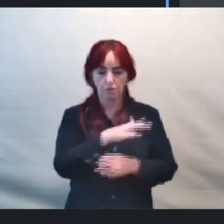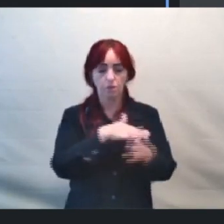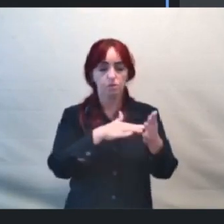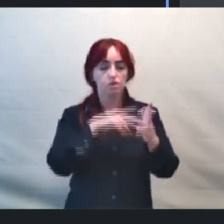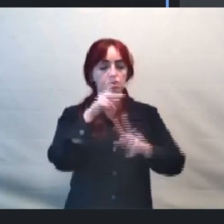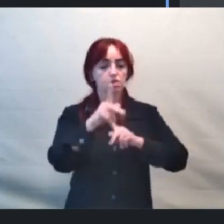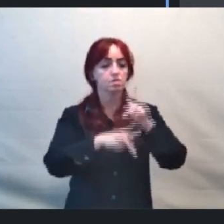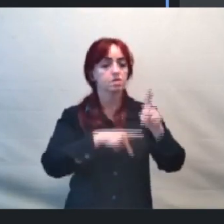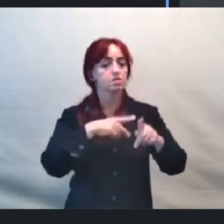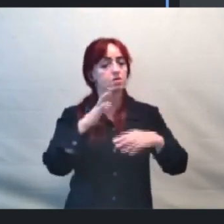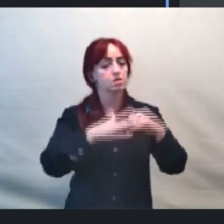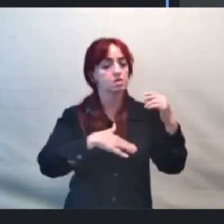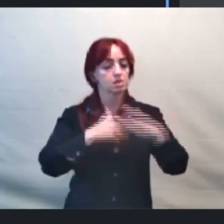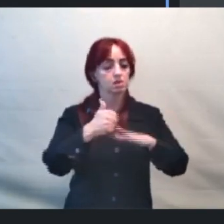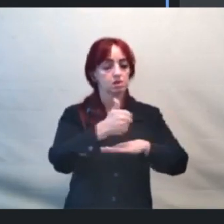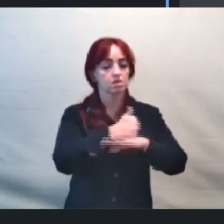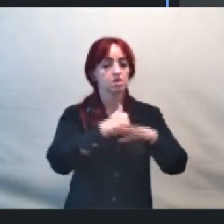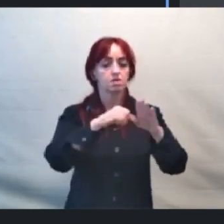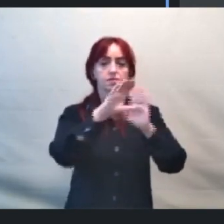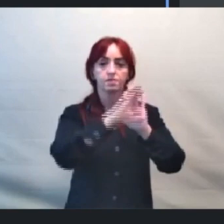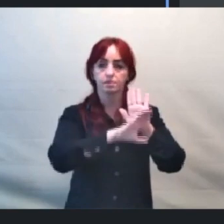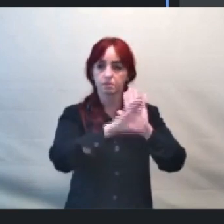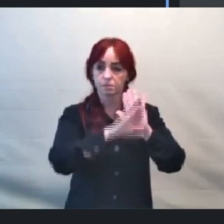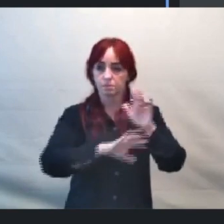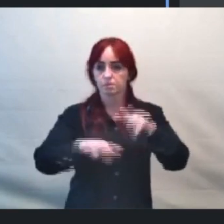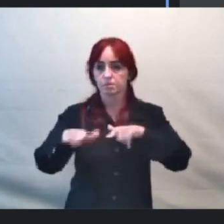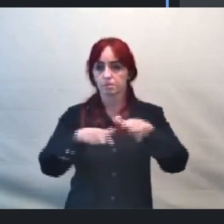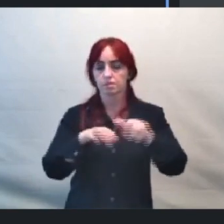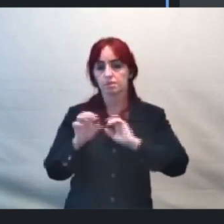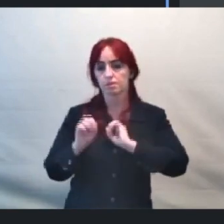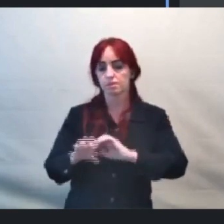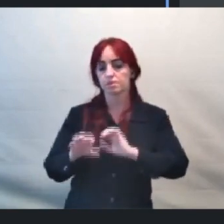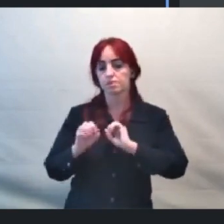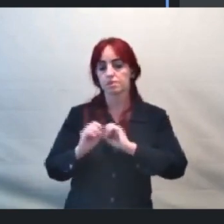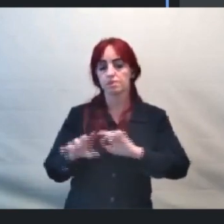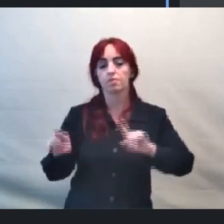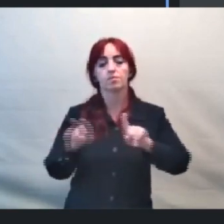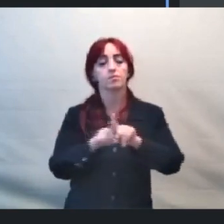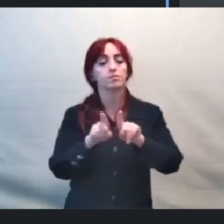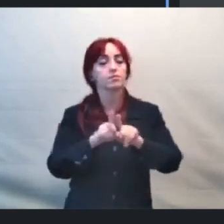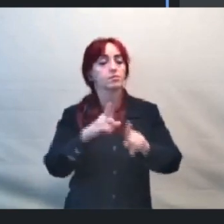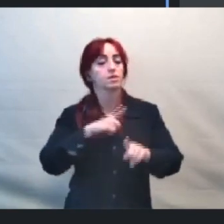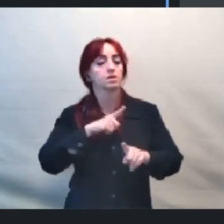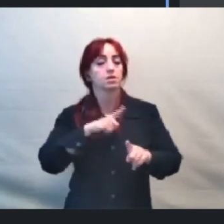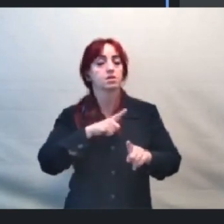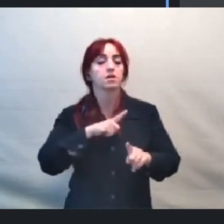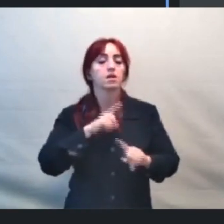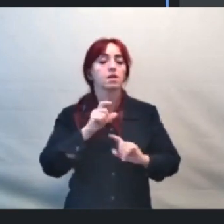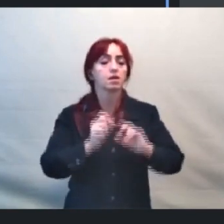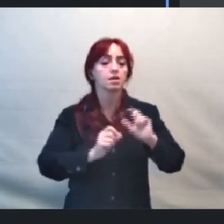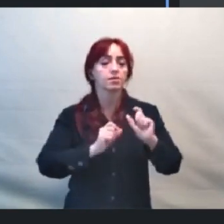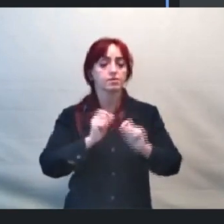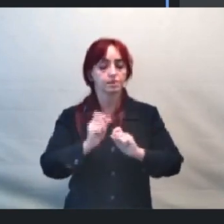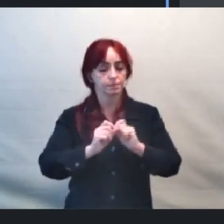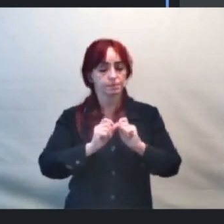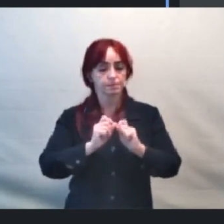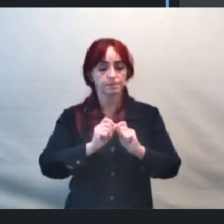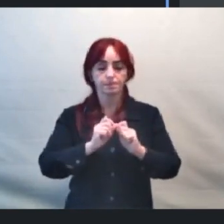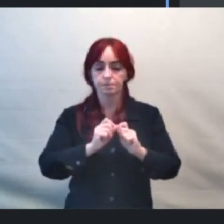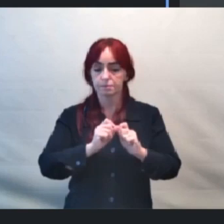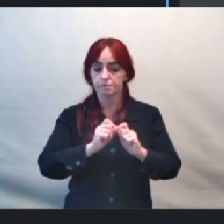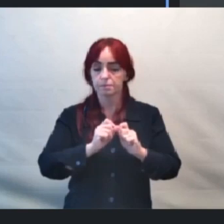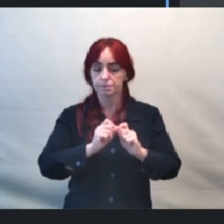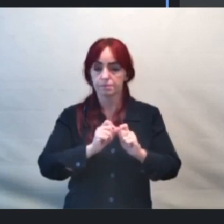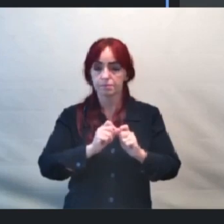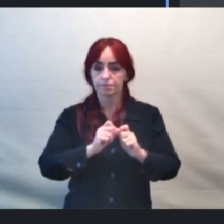concursados para atuar na educação, e a gente ainda teve essa situação de ter precisado